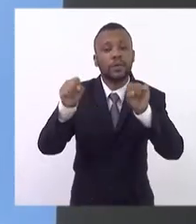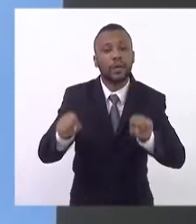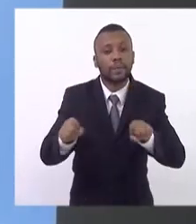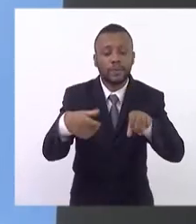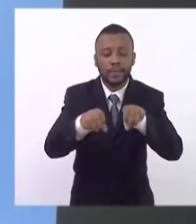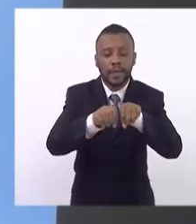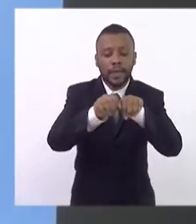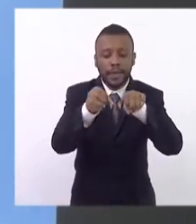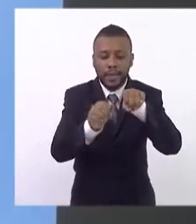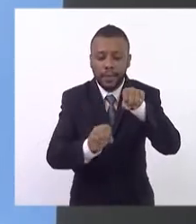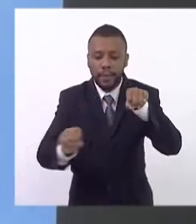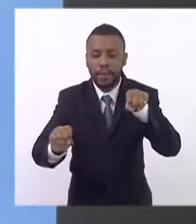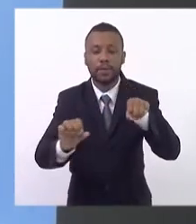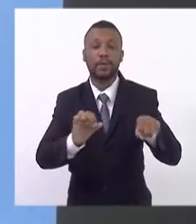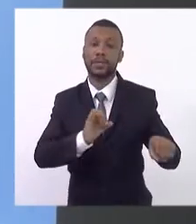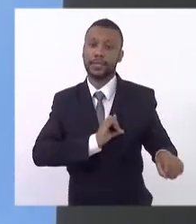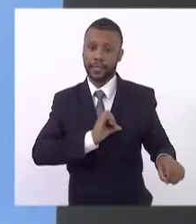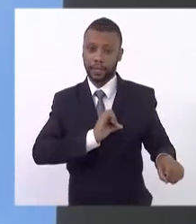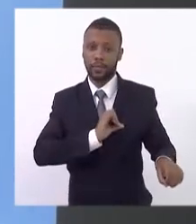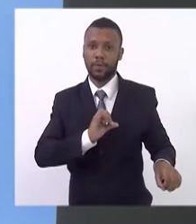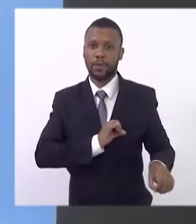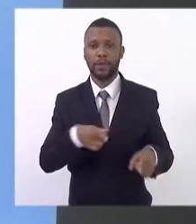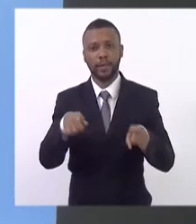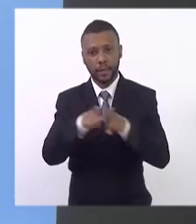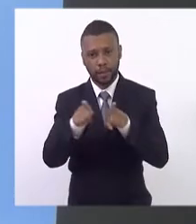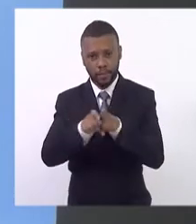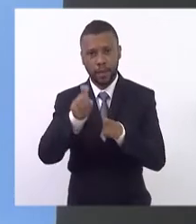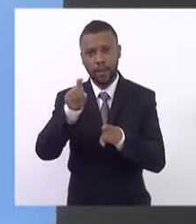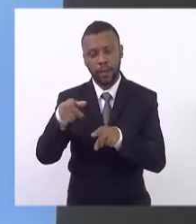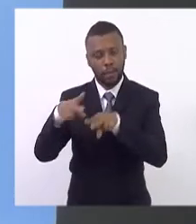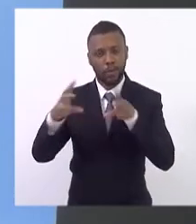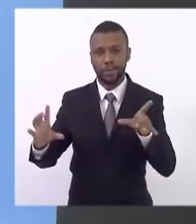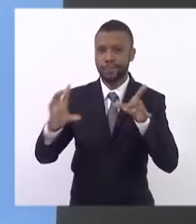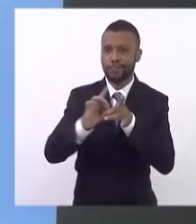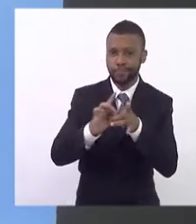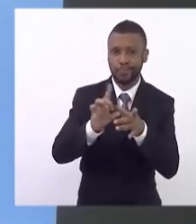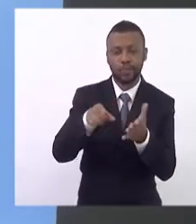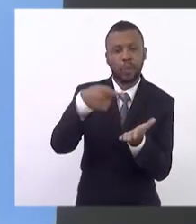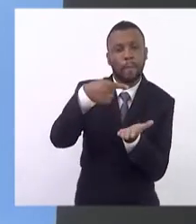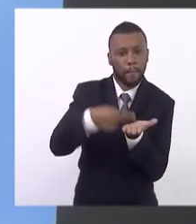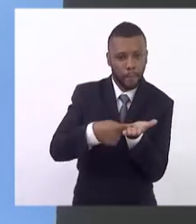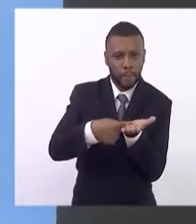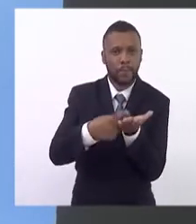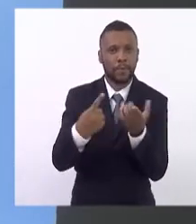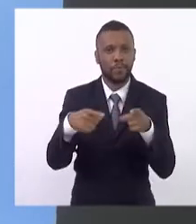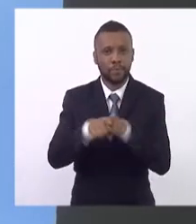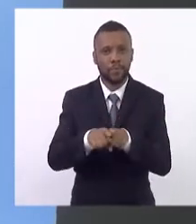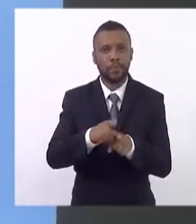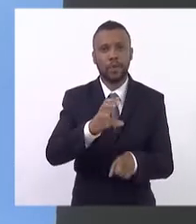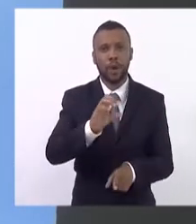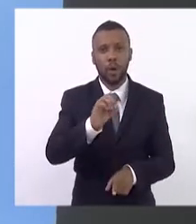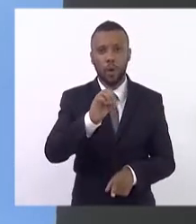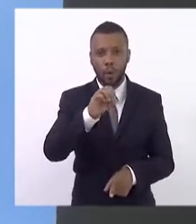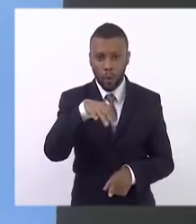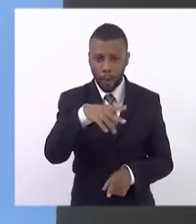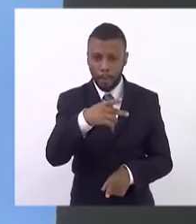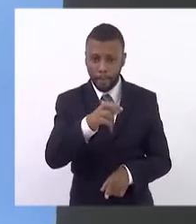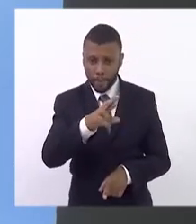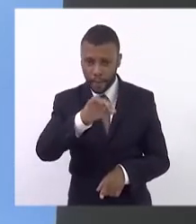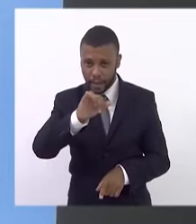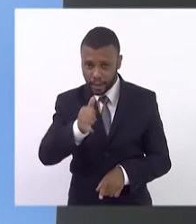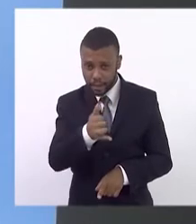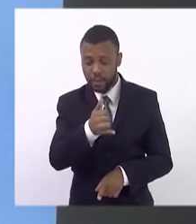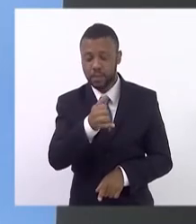Itaboraí, também é objeto de um TAC, do TAC Comperge, em que é compensação ambiental lá